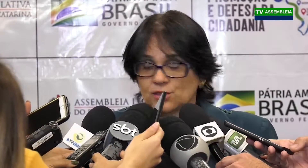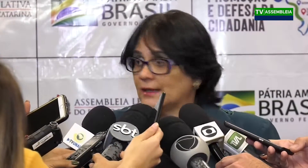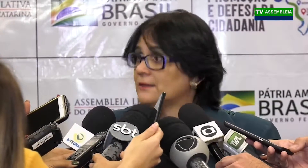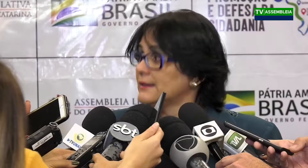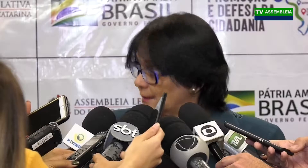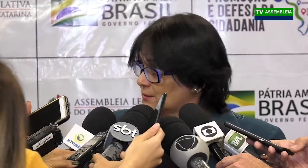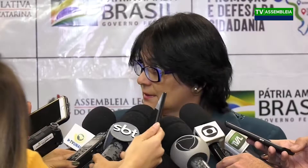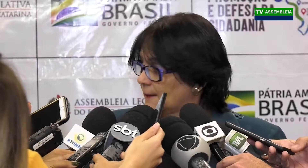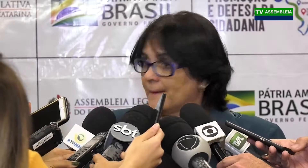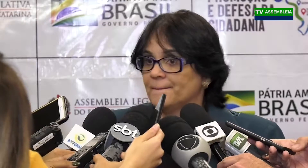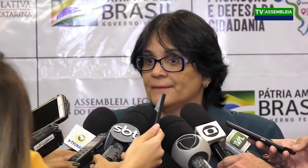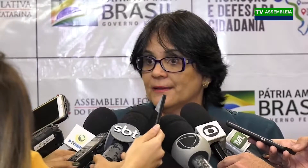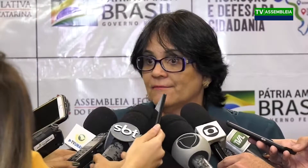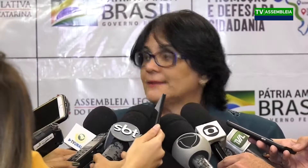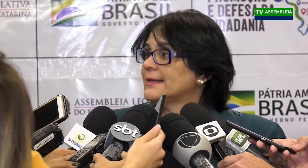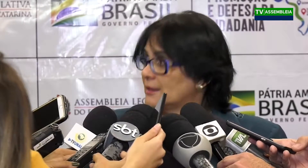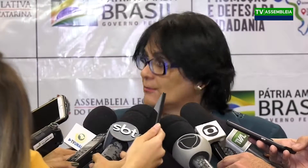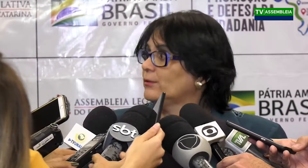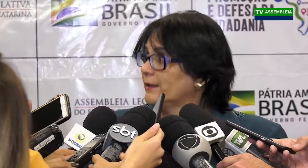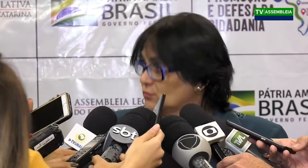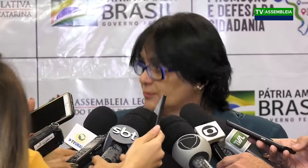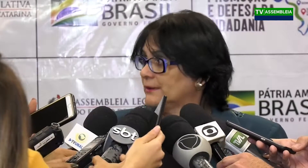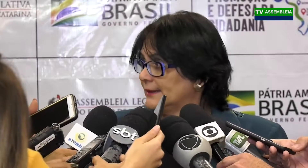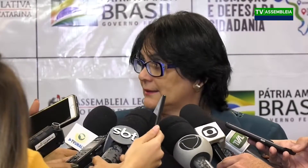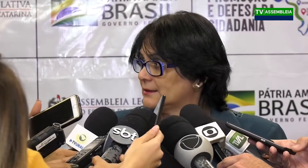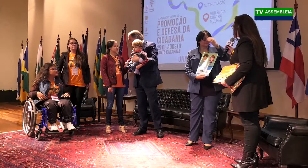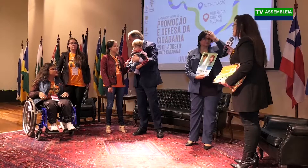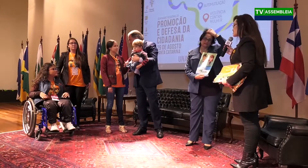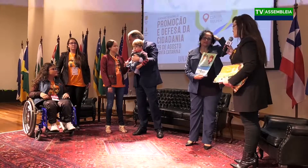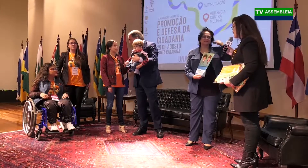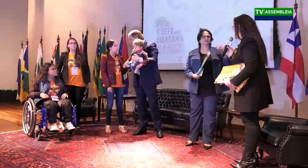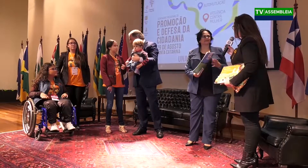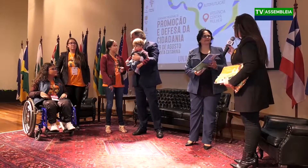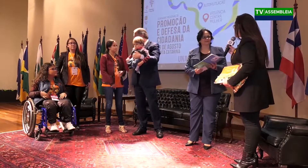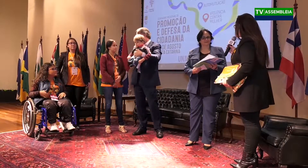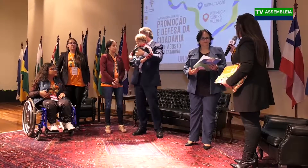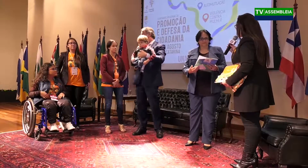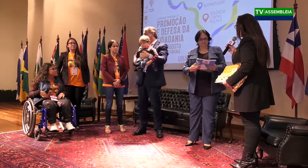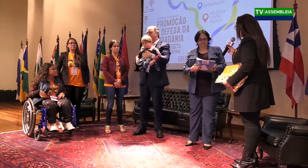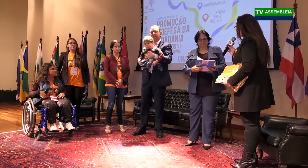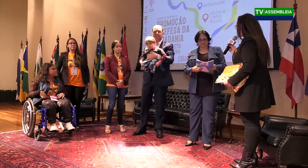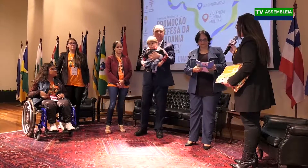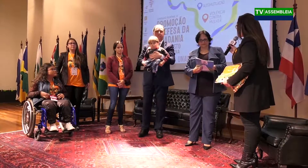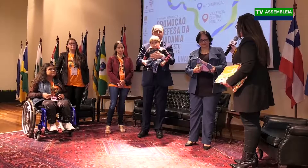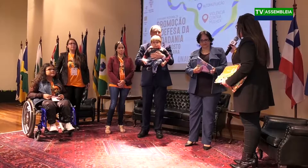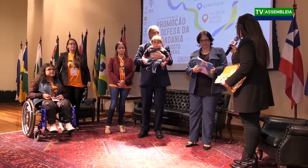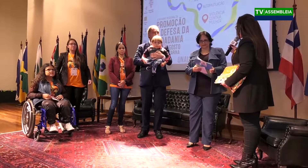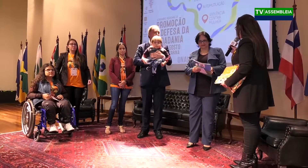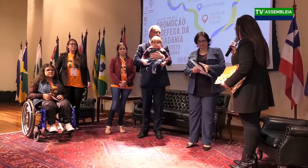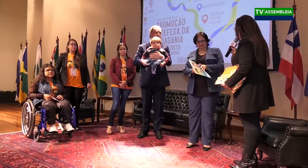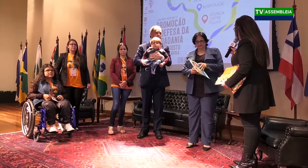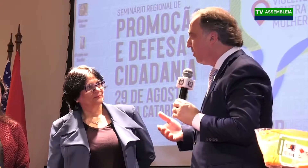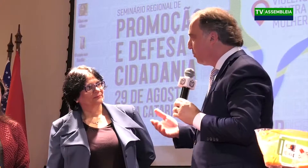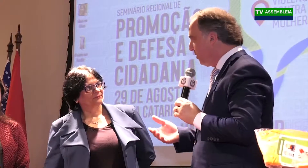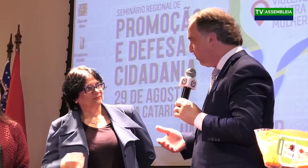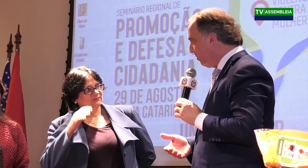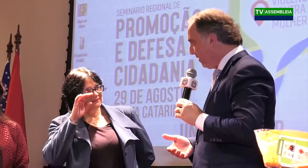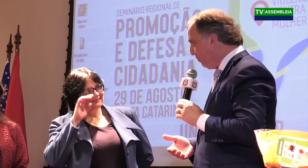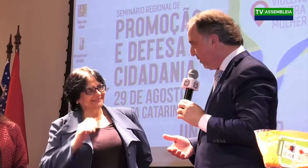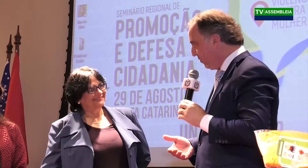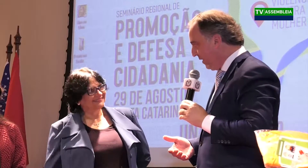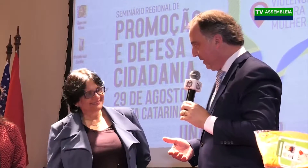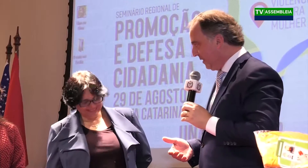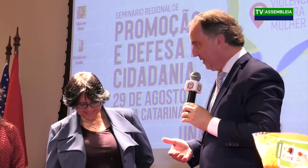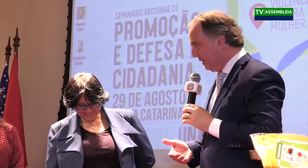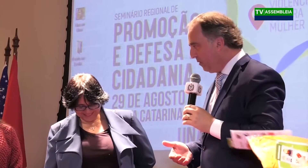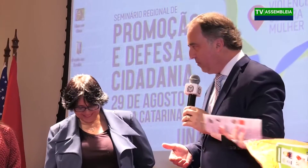extraordinário e temos vai ter que ser uma união dos poderes esse foi o terceiro de cinco seminários que vão ser promovidos